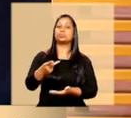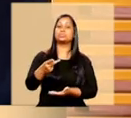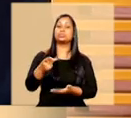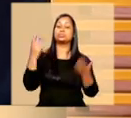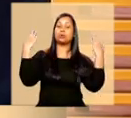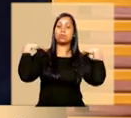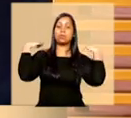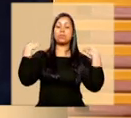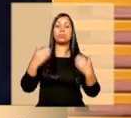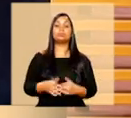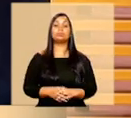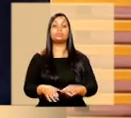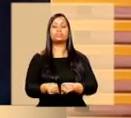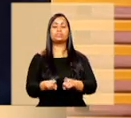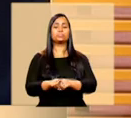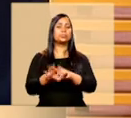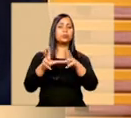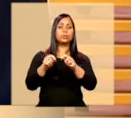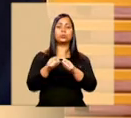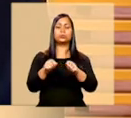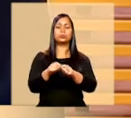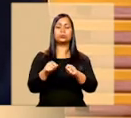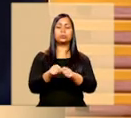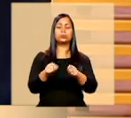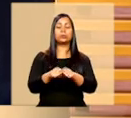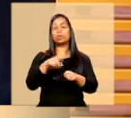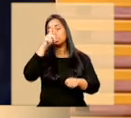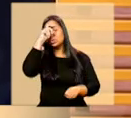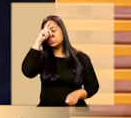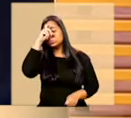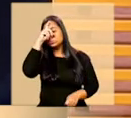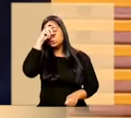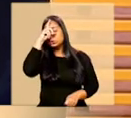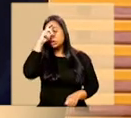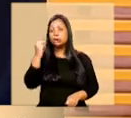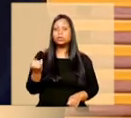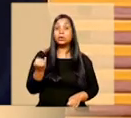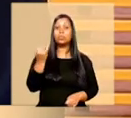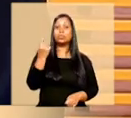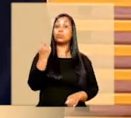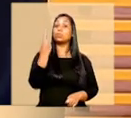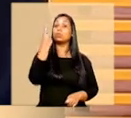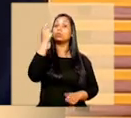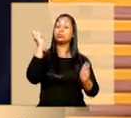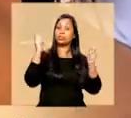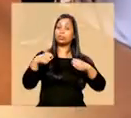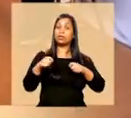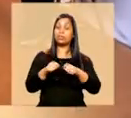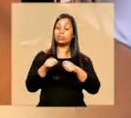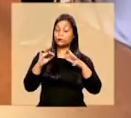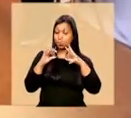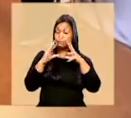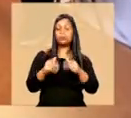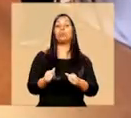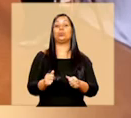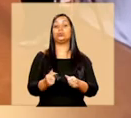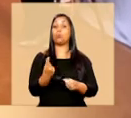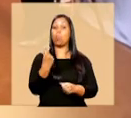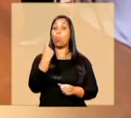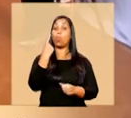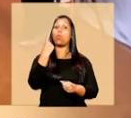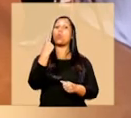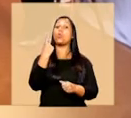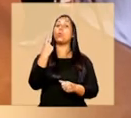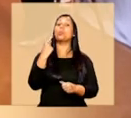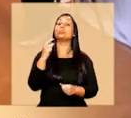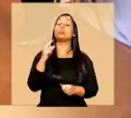a complexidade de realizar todos os transplantes em termos de hospitais universitários é o único que consegue fazer todos, né, todos os